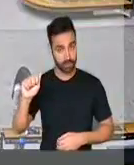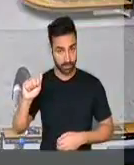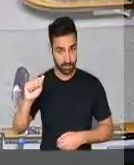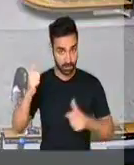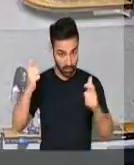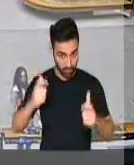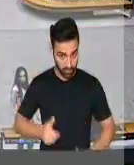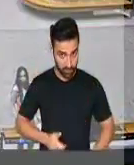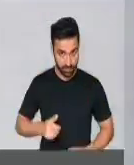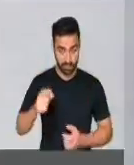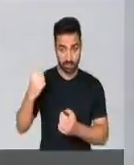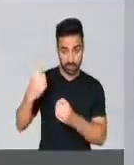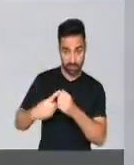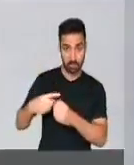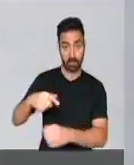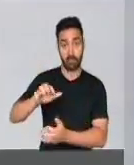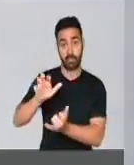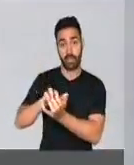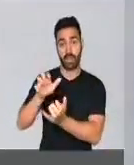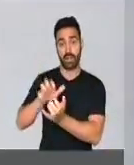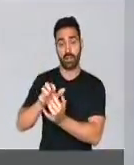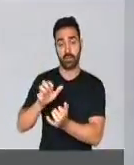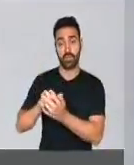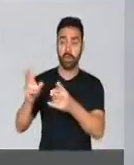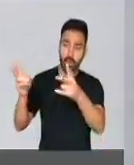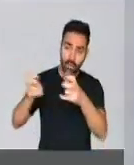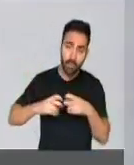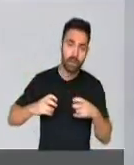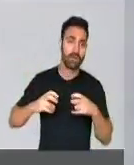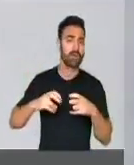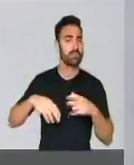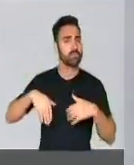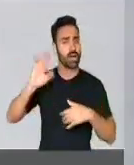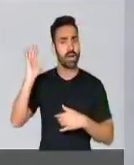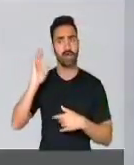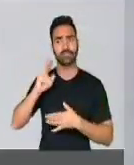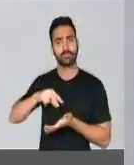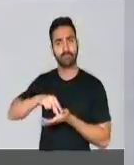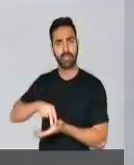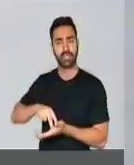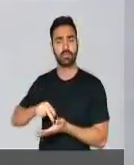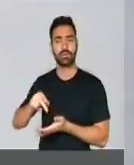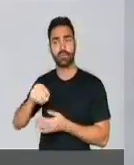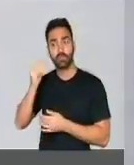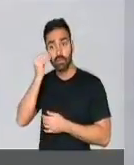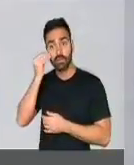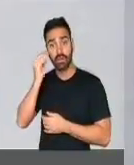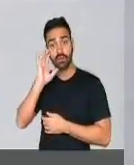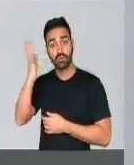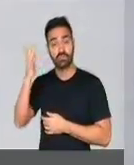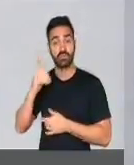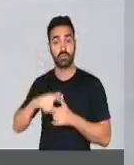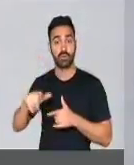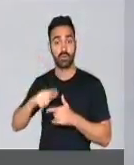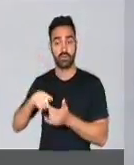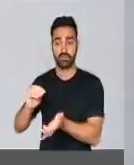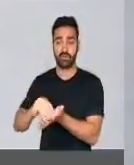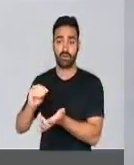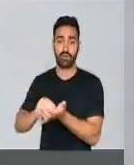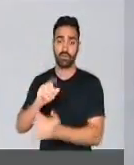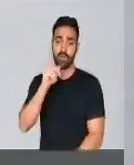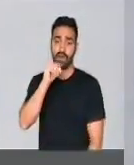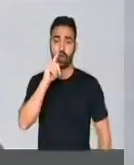no litoral norte de Pernambuco, cobrando uma ação mais enérgica para resolver o grave problema de abastecimento d'água